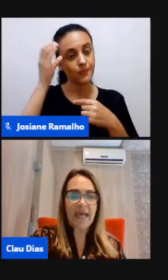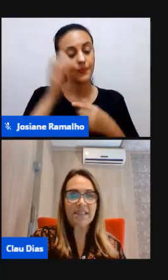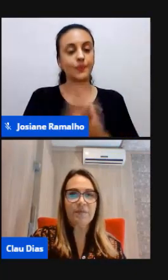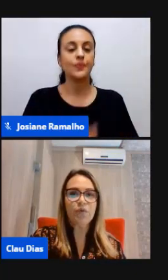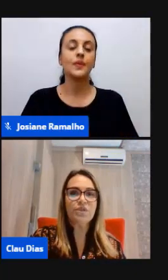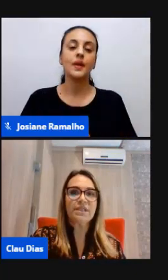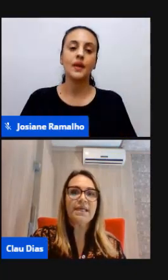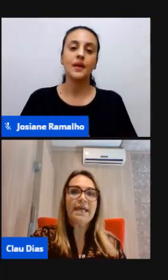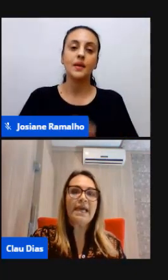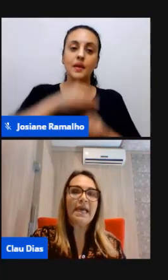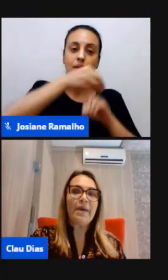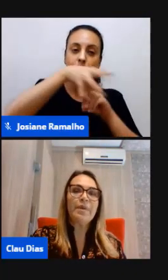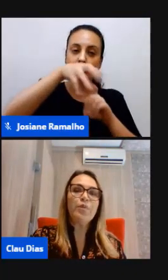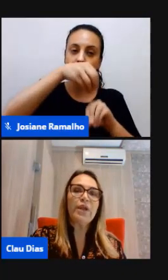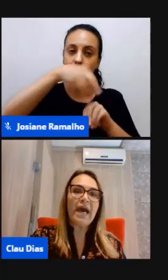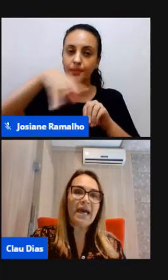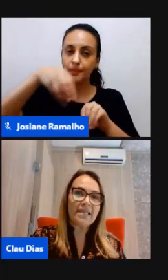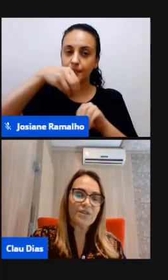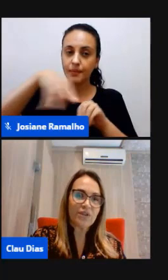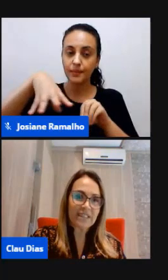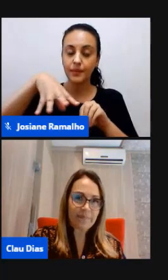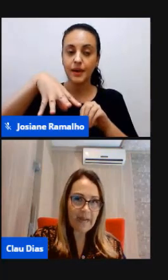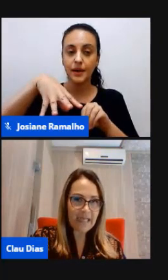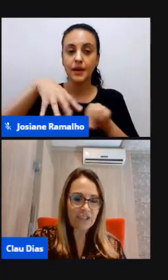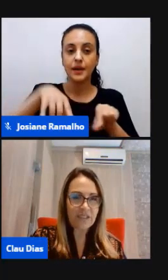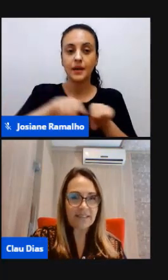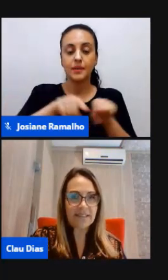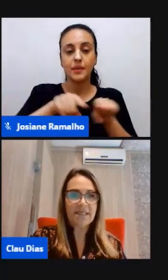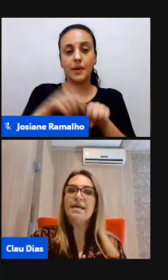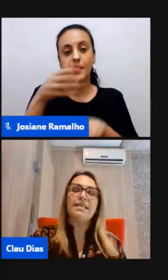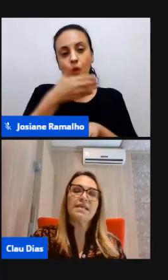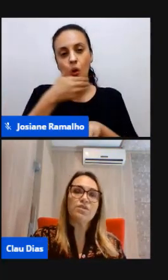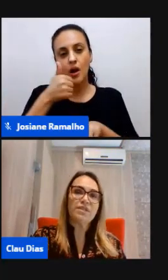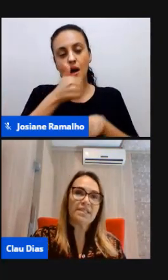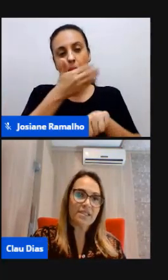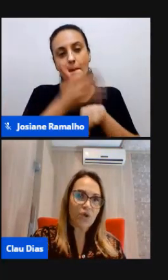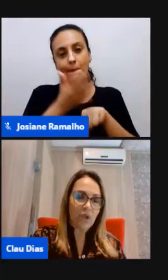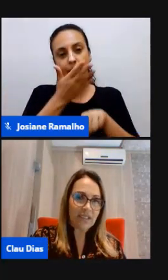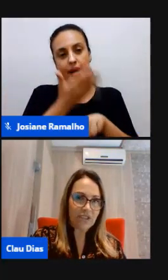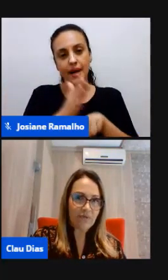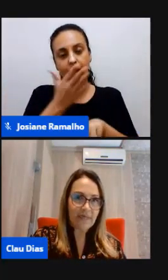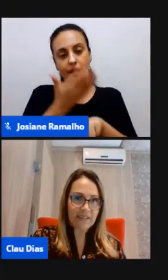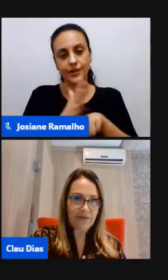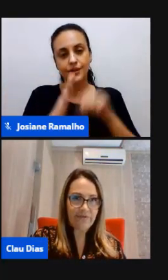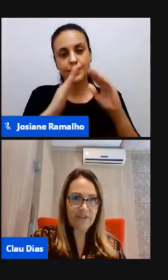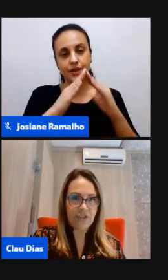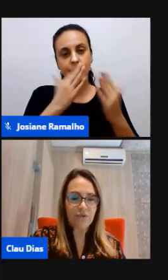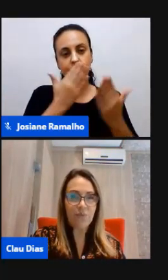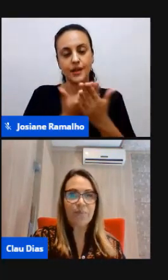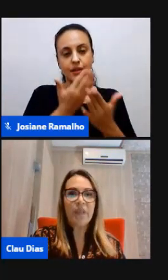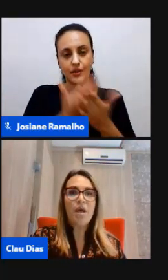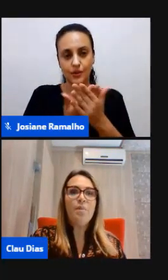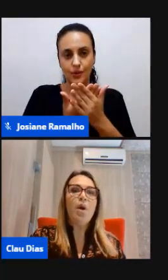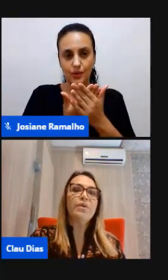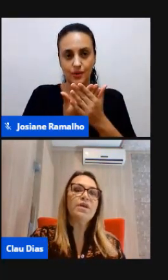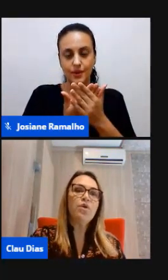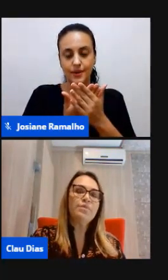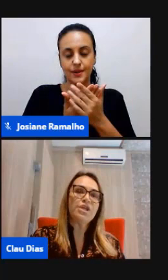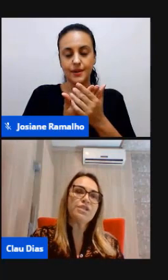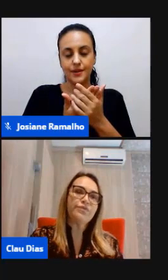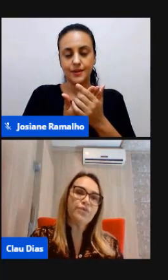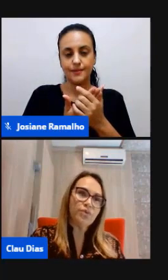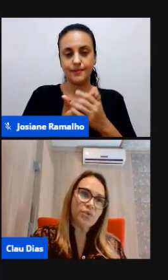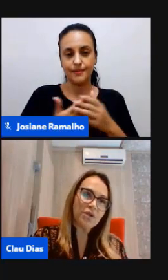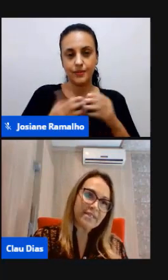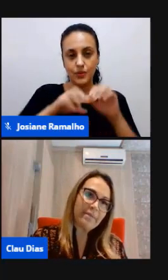nós pudéssemos aprimorar as nossas práticas nas nossas escolas de educação infantil. Bom, então